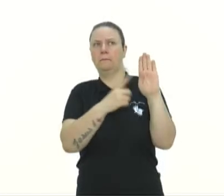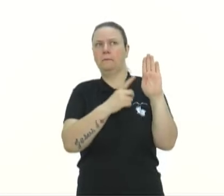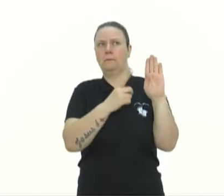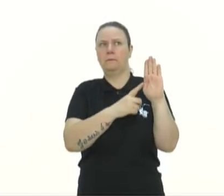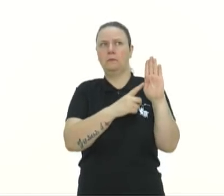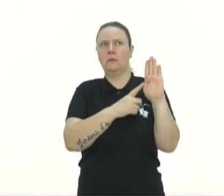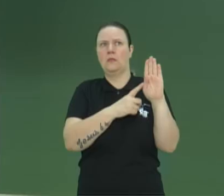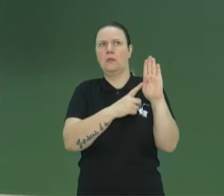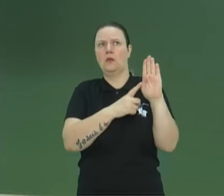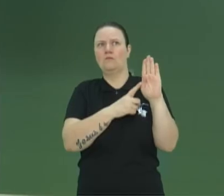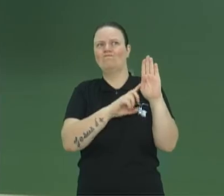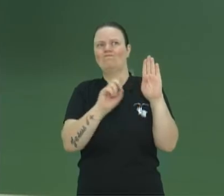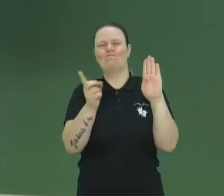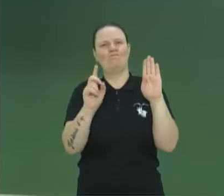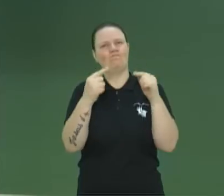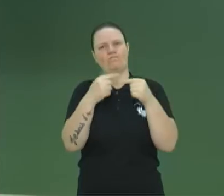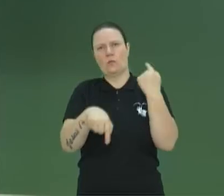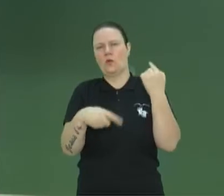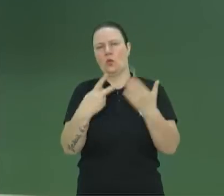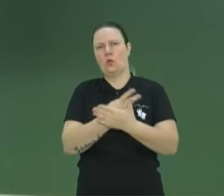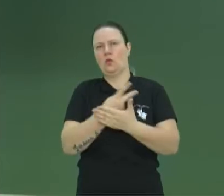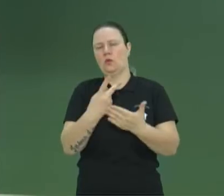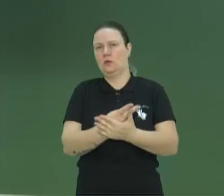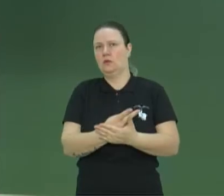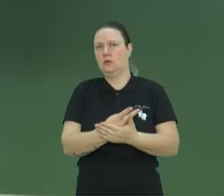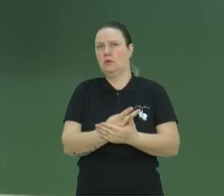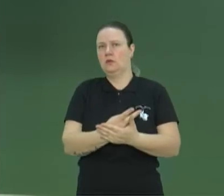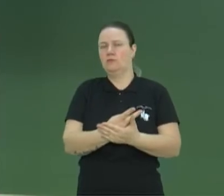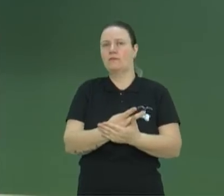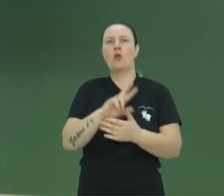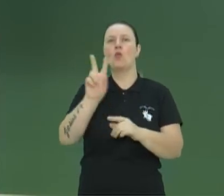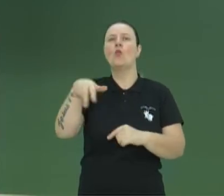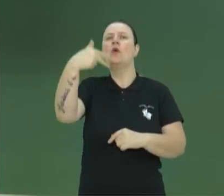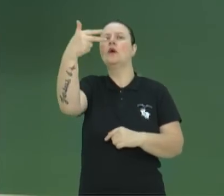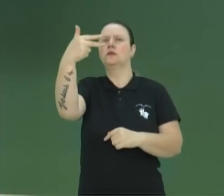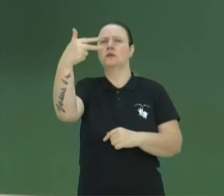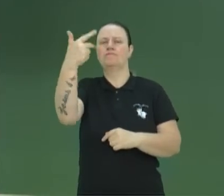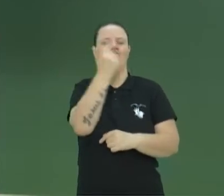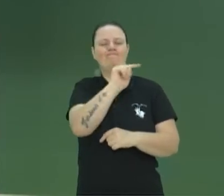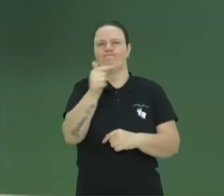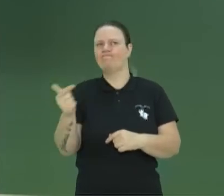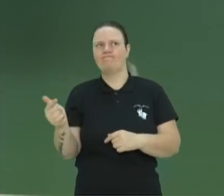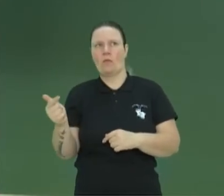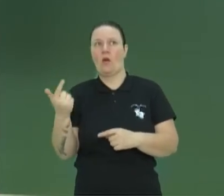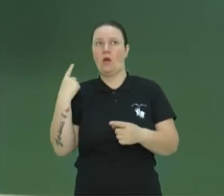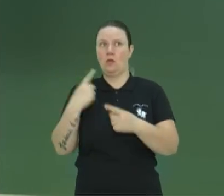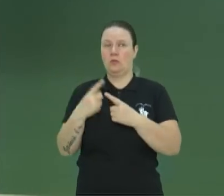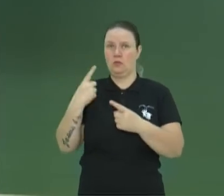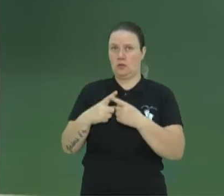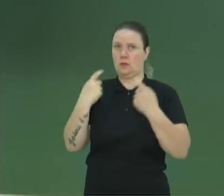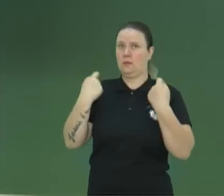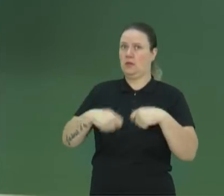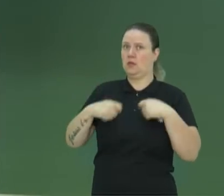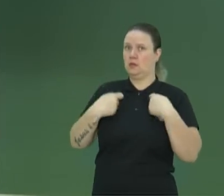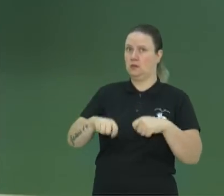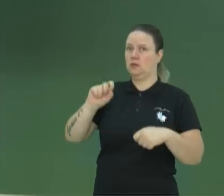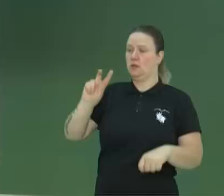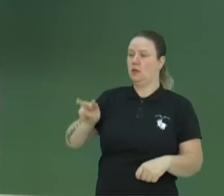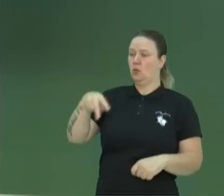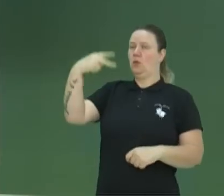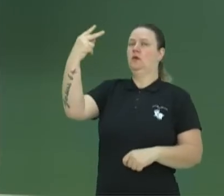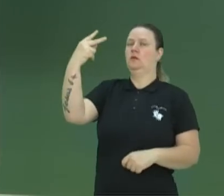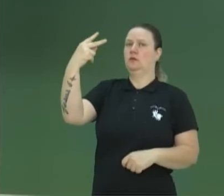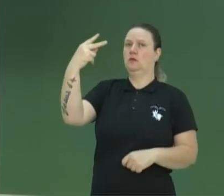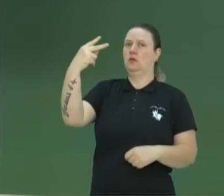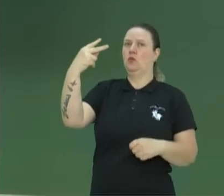ela não é uma matriz quadrada. Lembra que eu comentei na nossa aula de hoje que para ser uma matriz identidade, ela precisa ser uma matriz quadrada, ela tem que